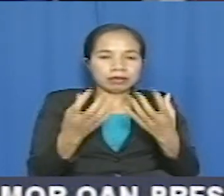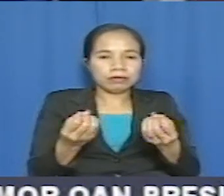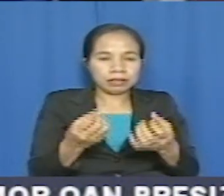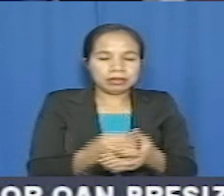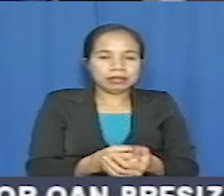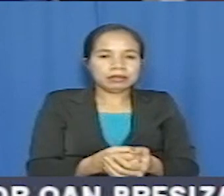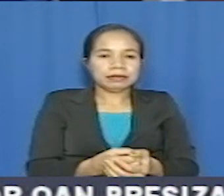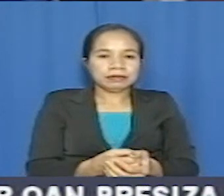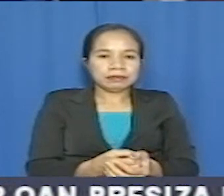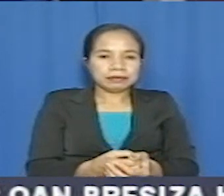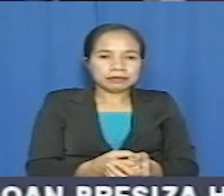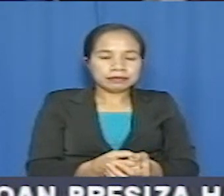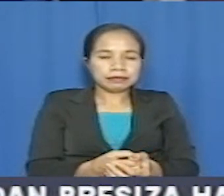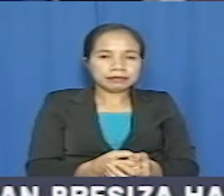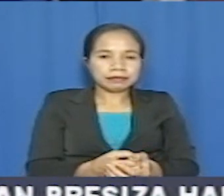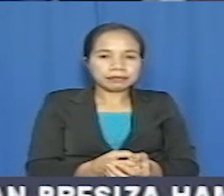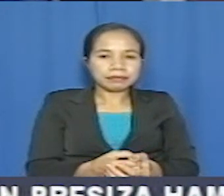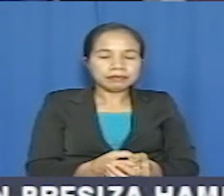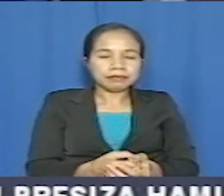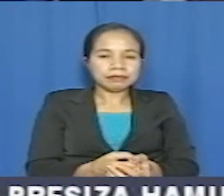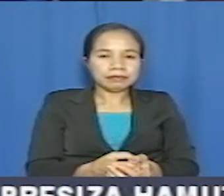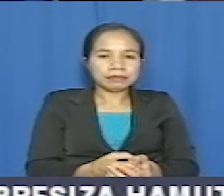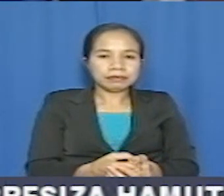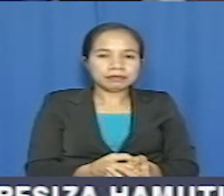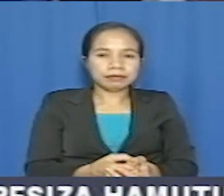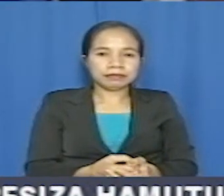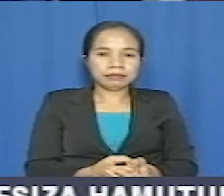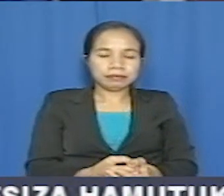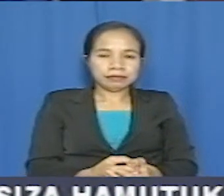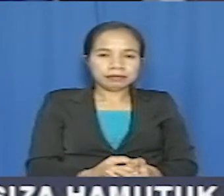sucesso na fatia em baia ministro a equipa toma obrigado dali de tan calandia obrigado.